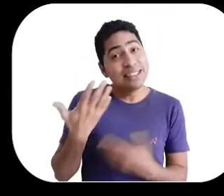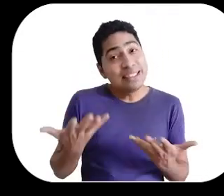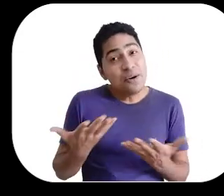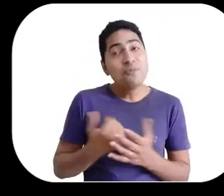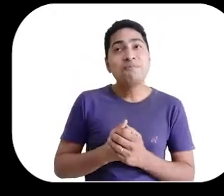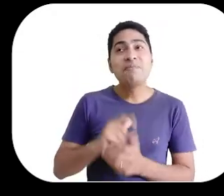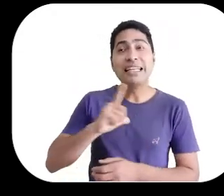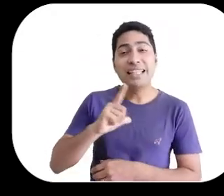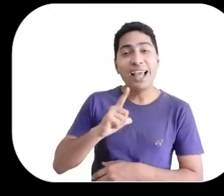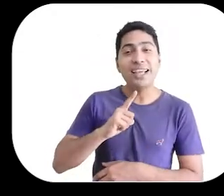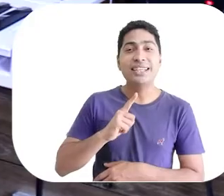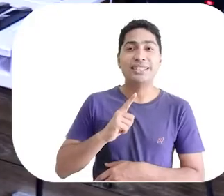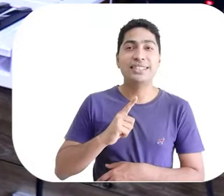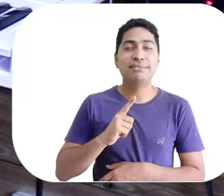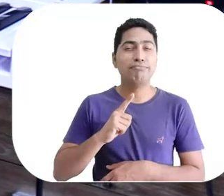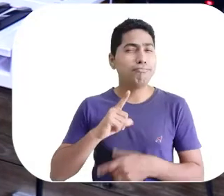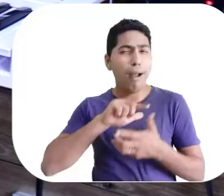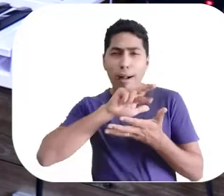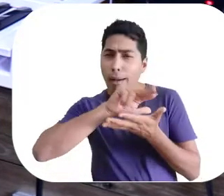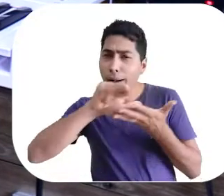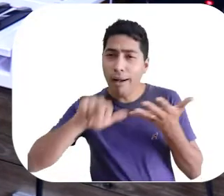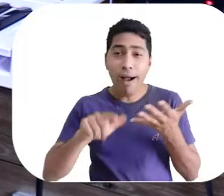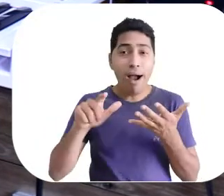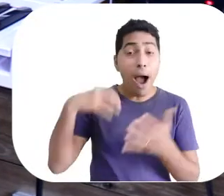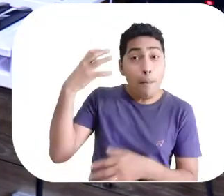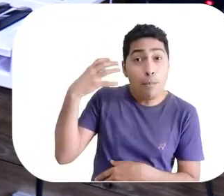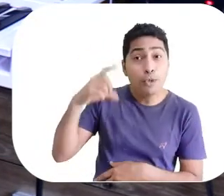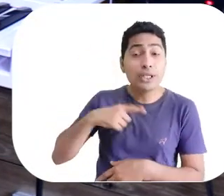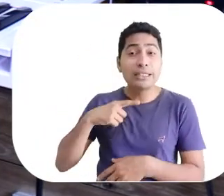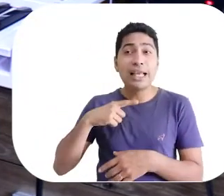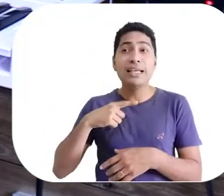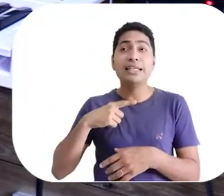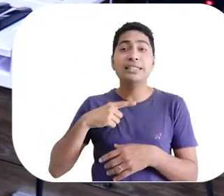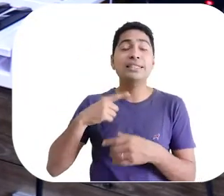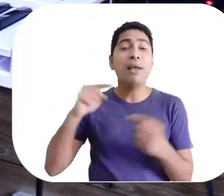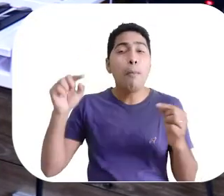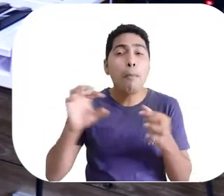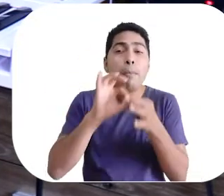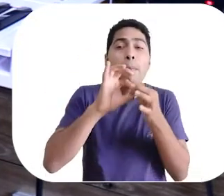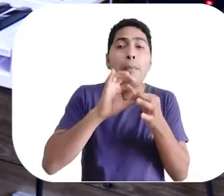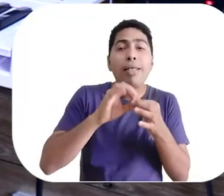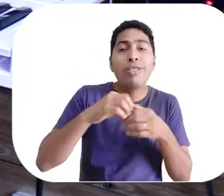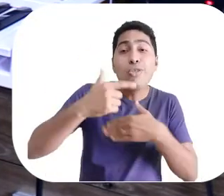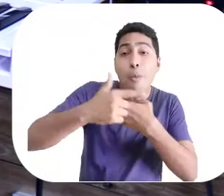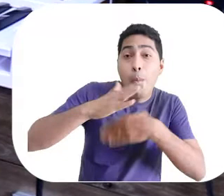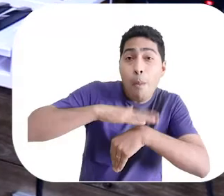Então tem essas questões. As músicas elas estão ligadas muito a questões mais funcionais, né, do espetáculo,